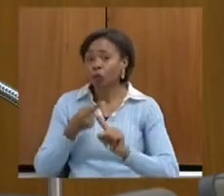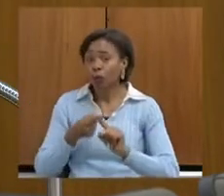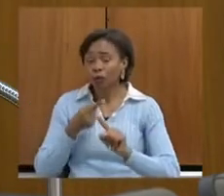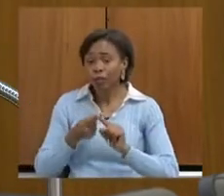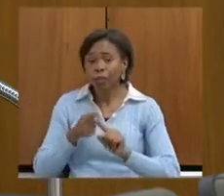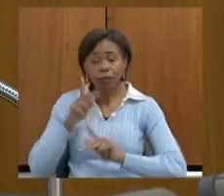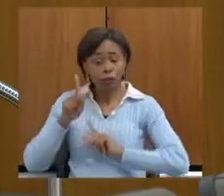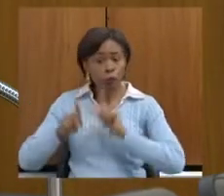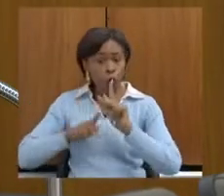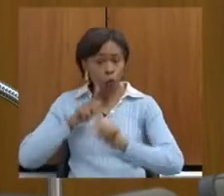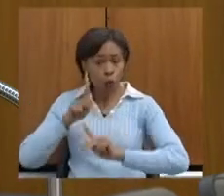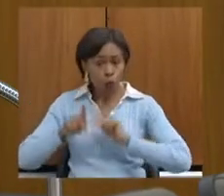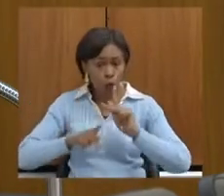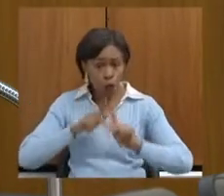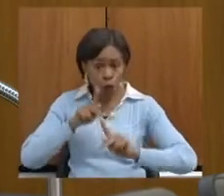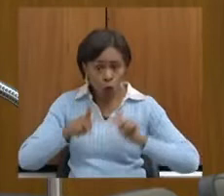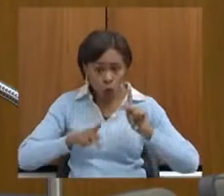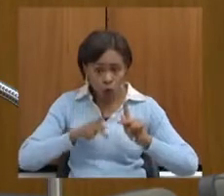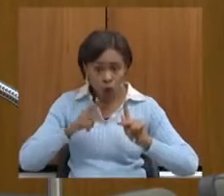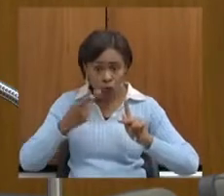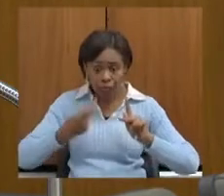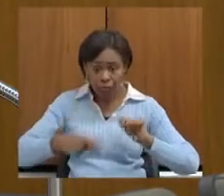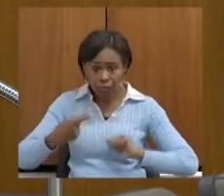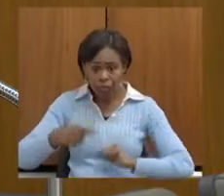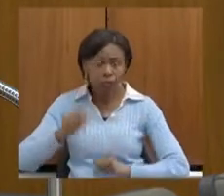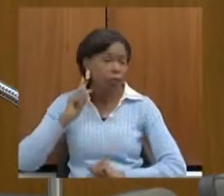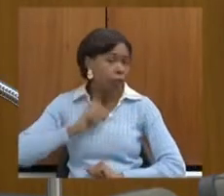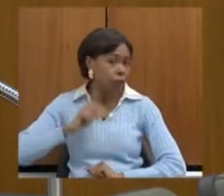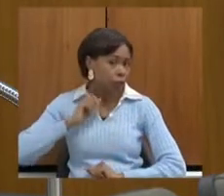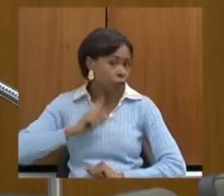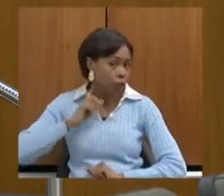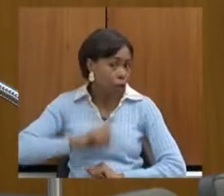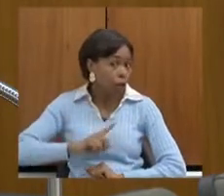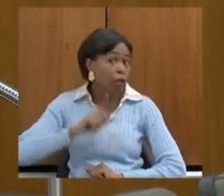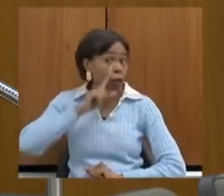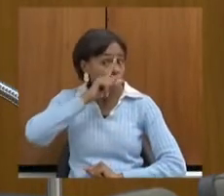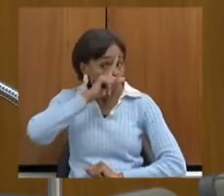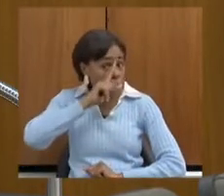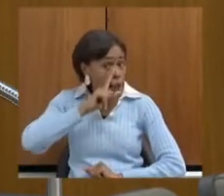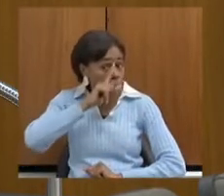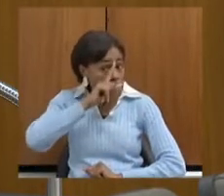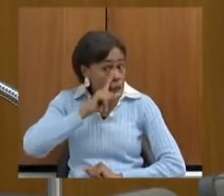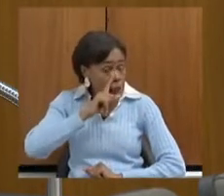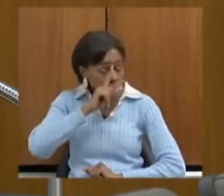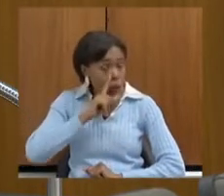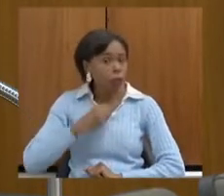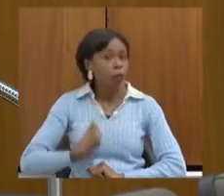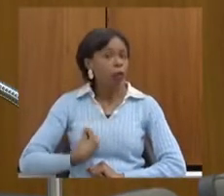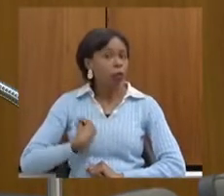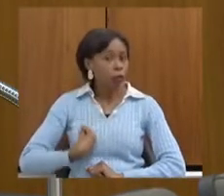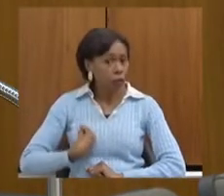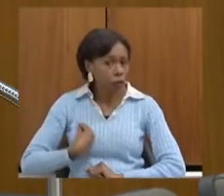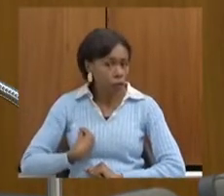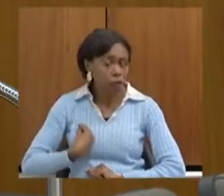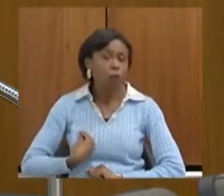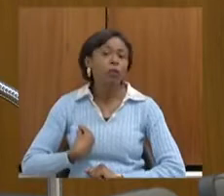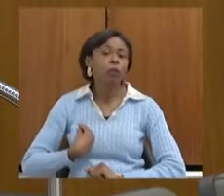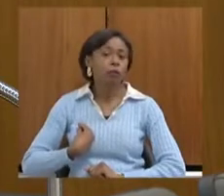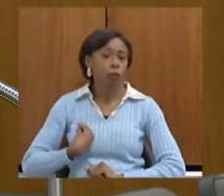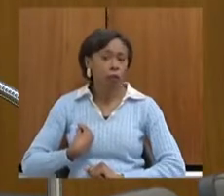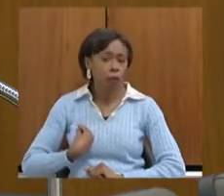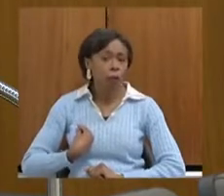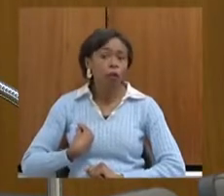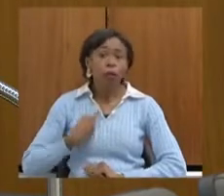população de Minas Gerais está correndo risco de vida e não